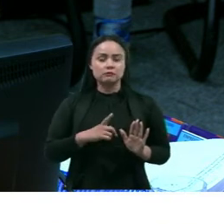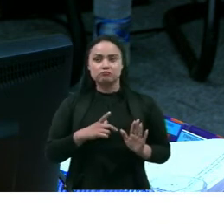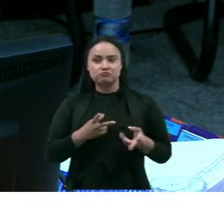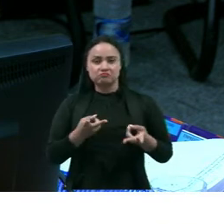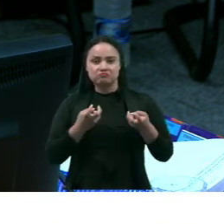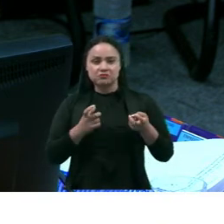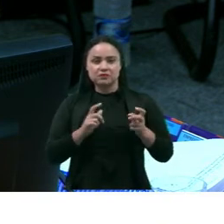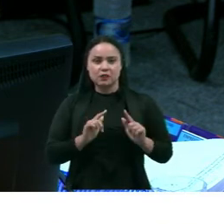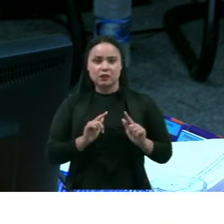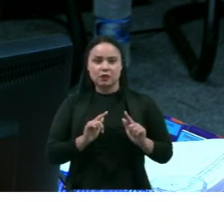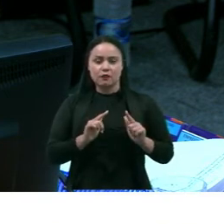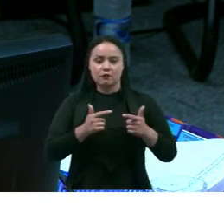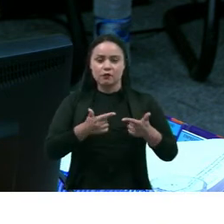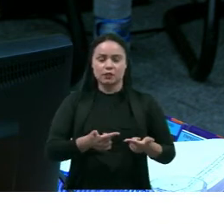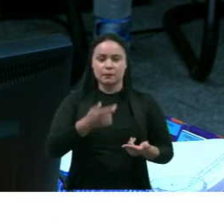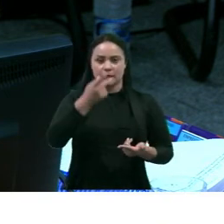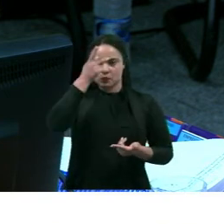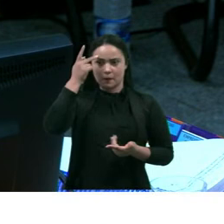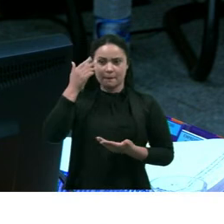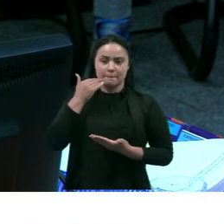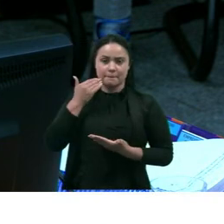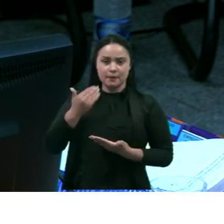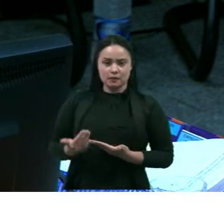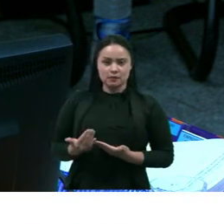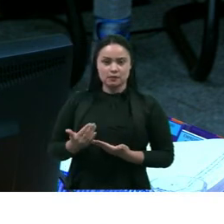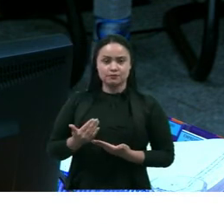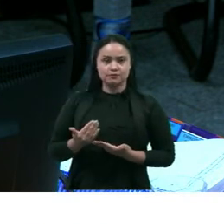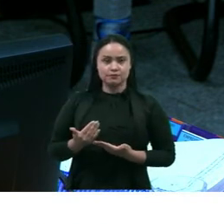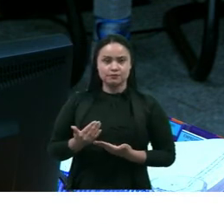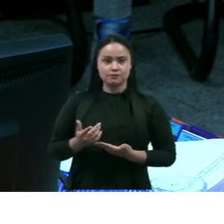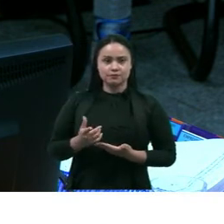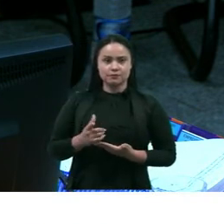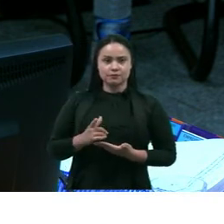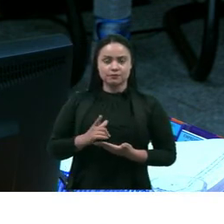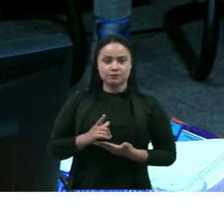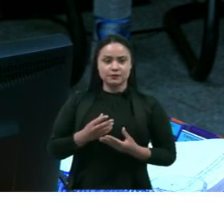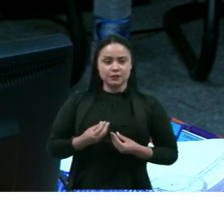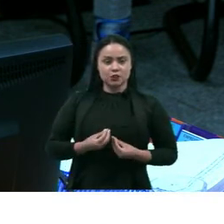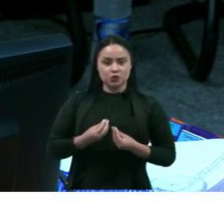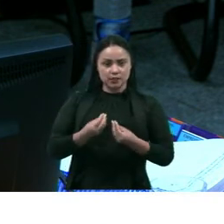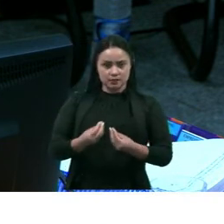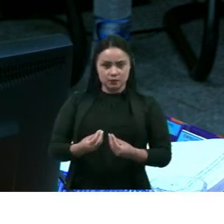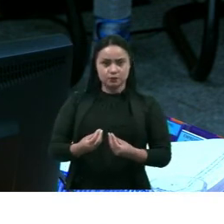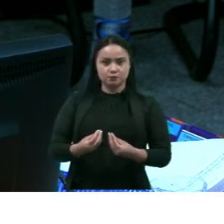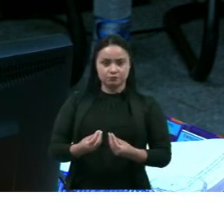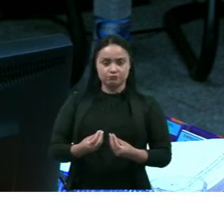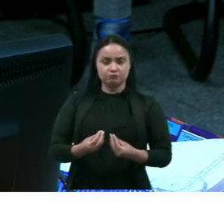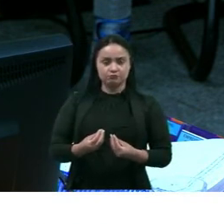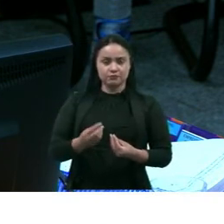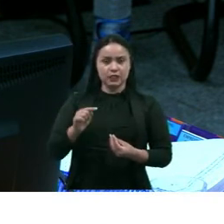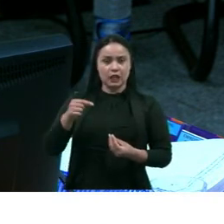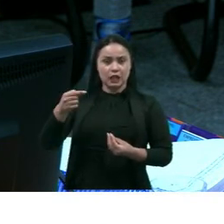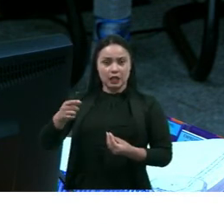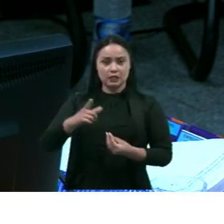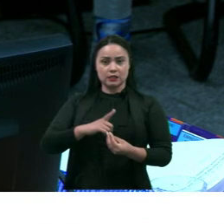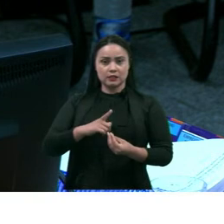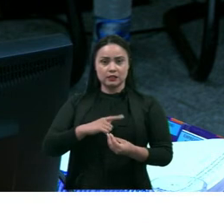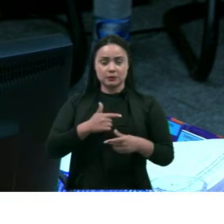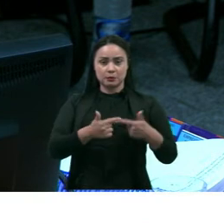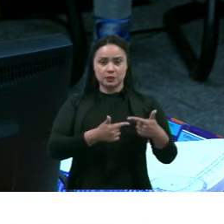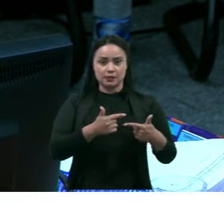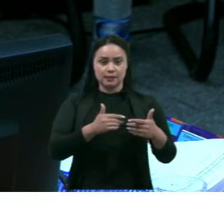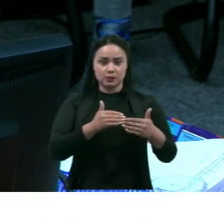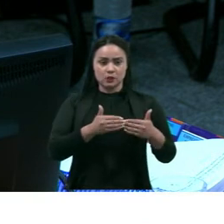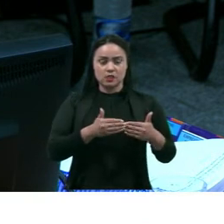de afronta pelo requerido aos deveres de diligência e dedicação, além do dever de não se